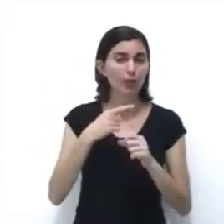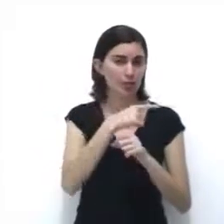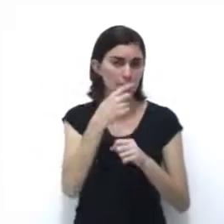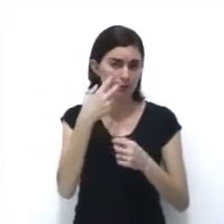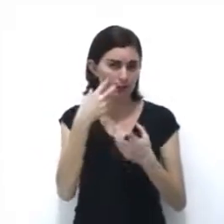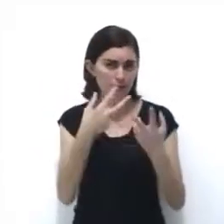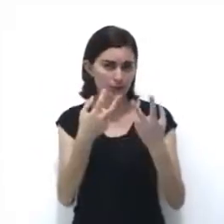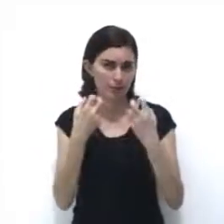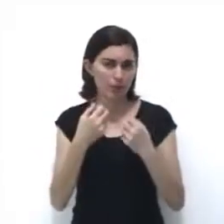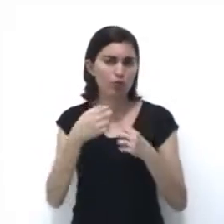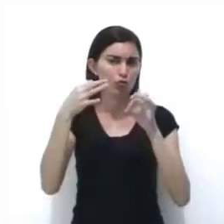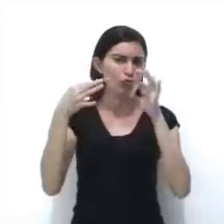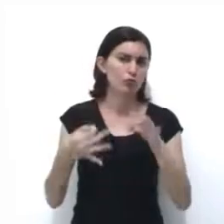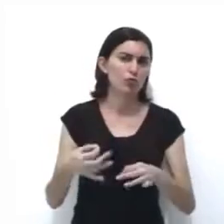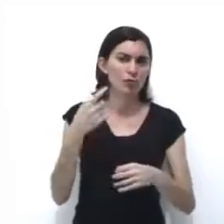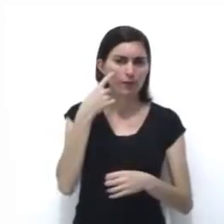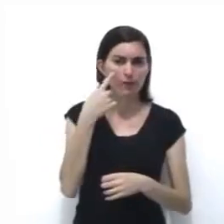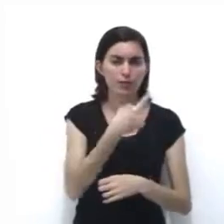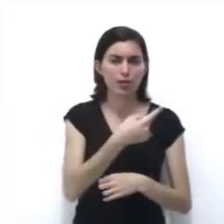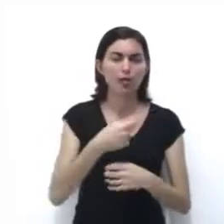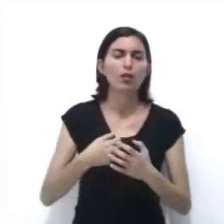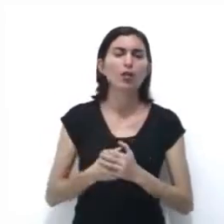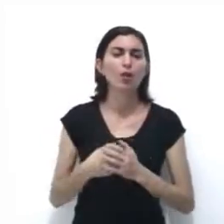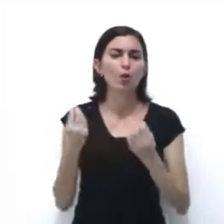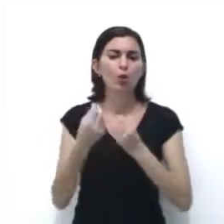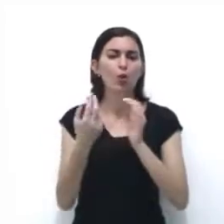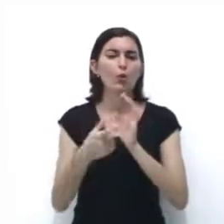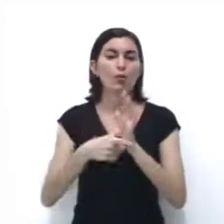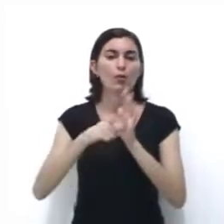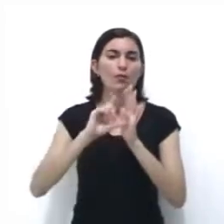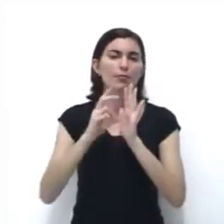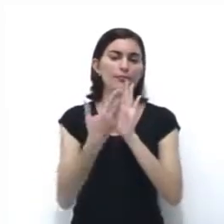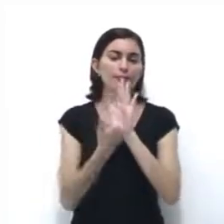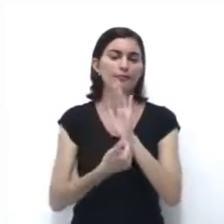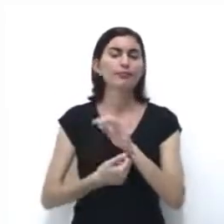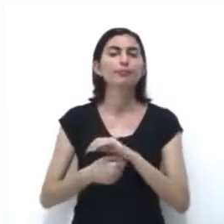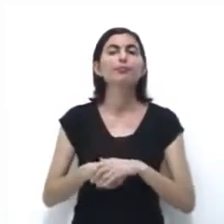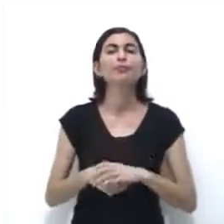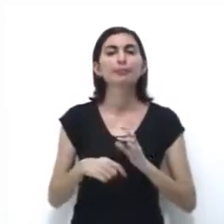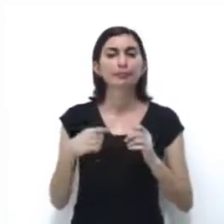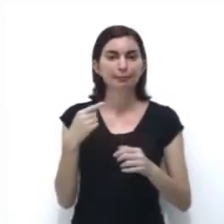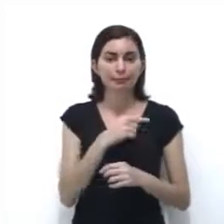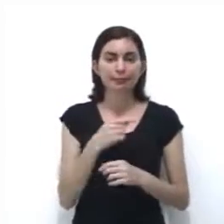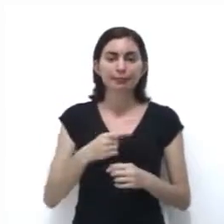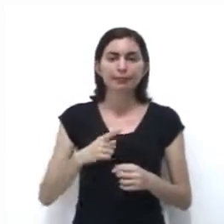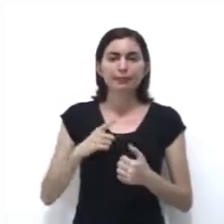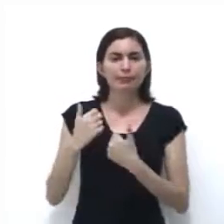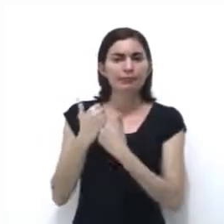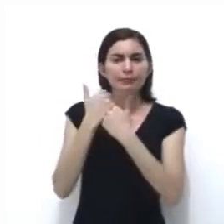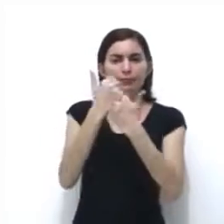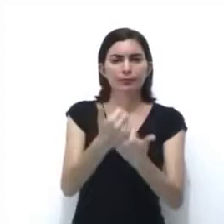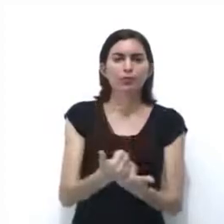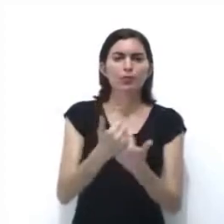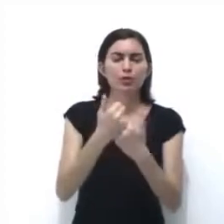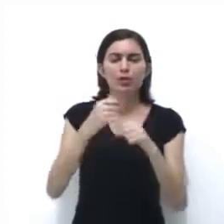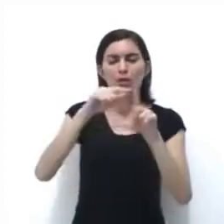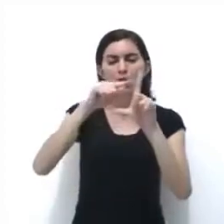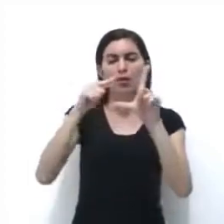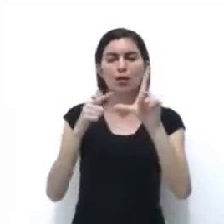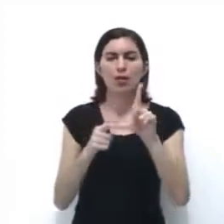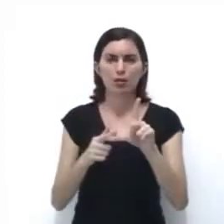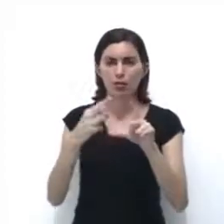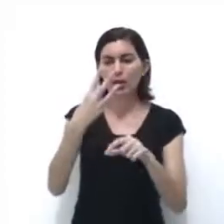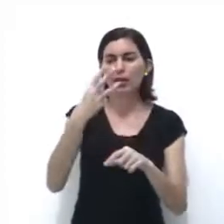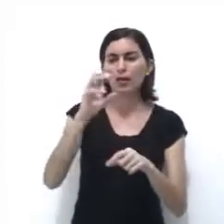vendo aí? Justamente o desenho como apareceu na tela anterior. Nesse caso aí, estamos representando como